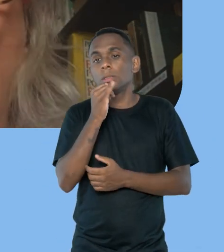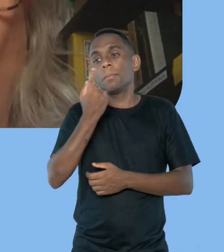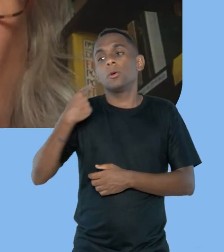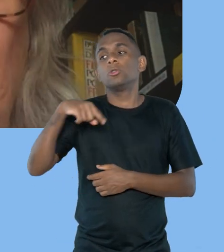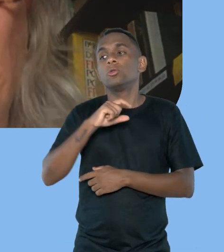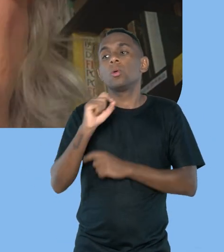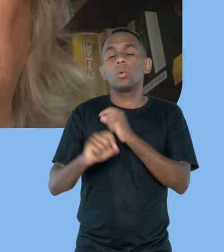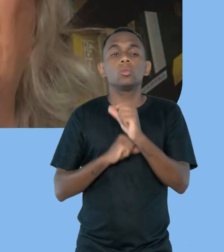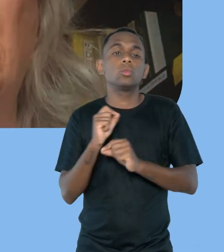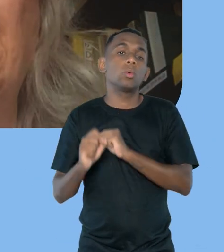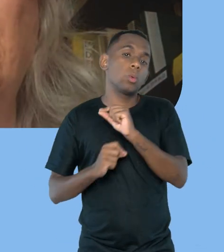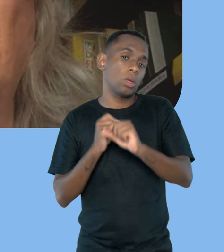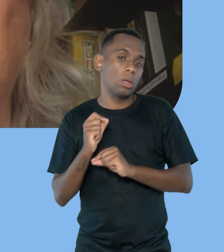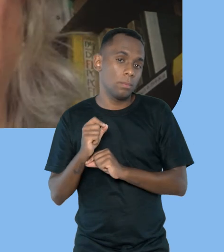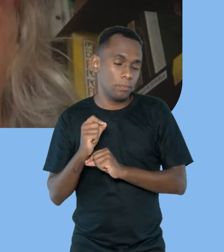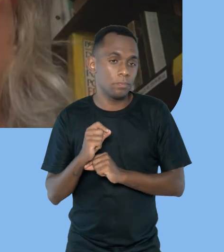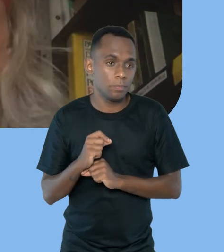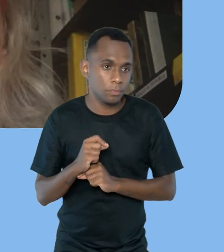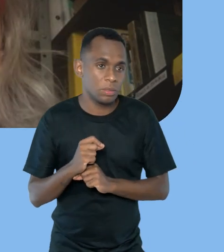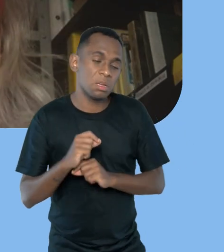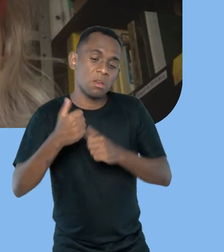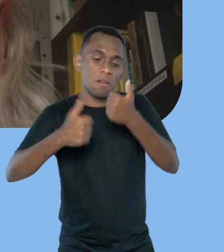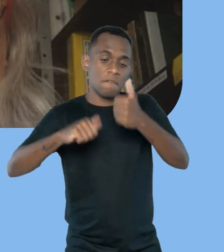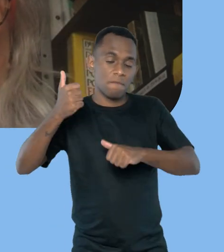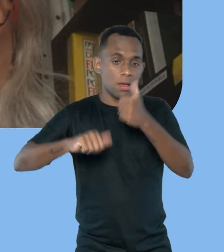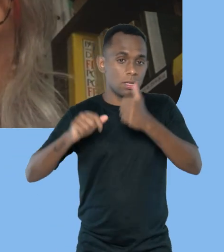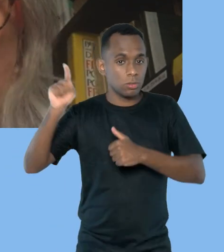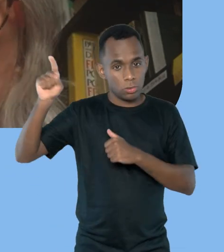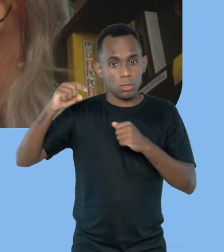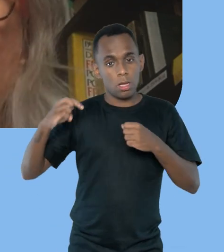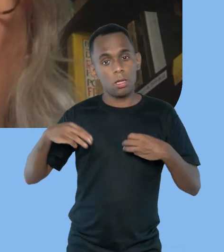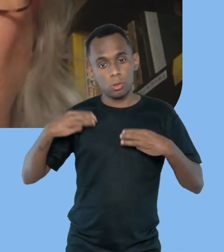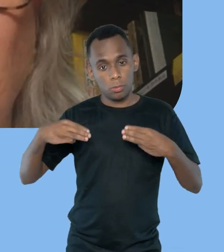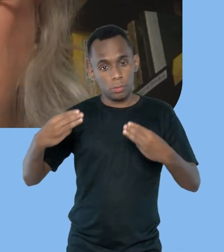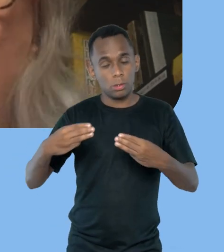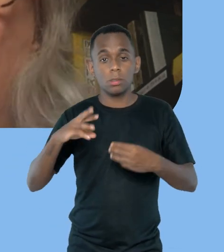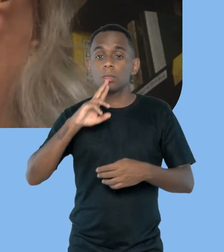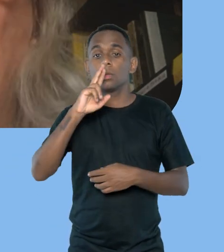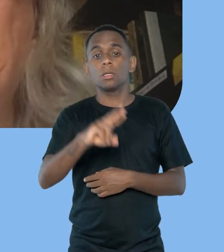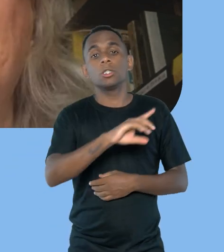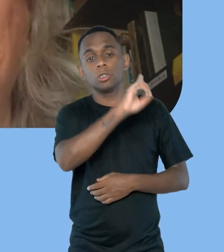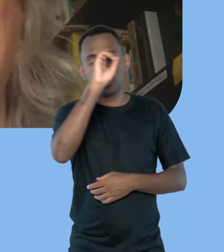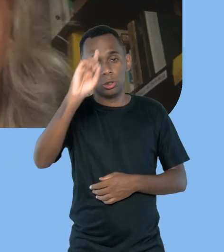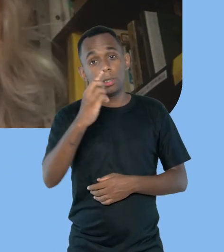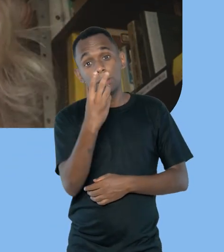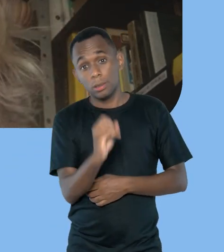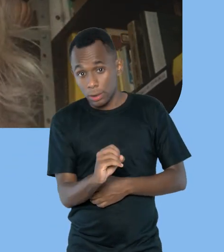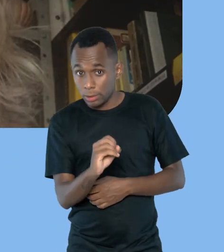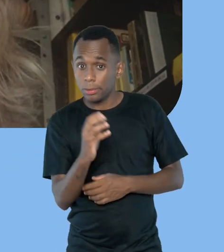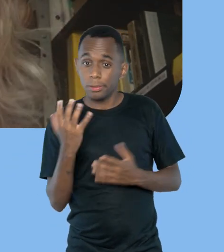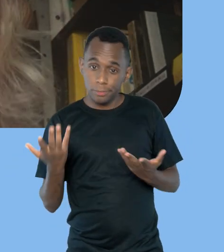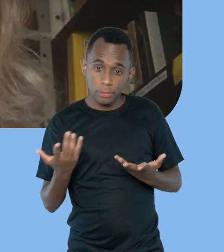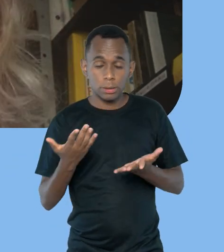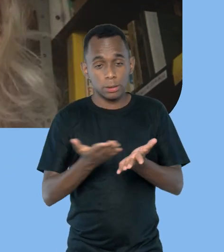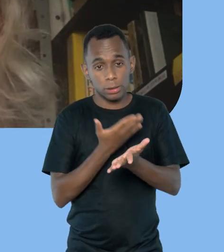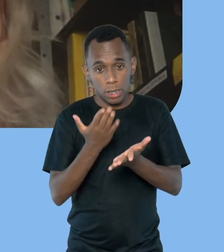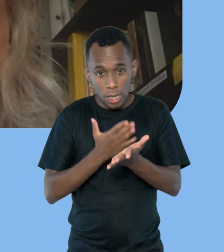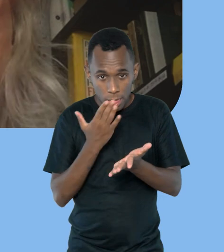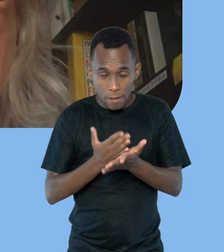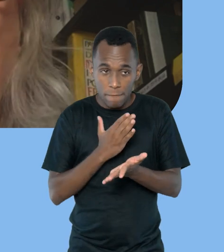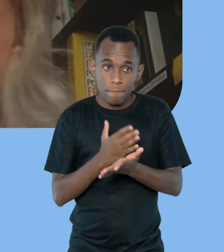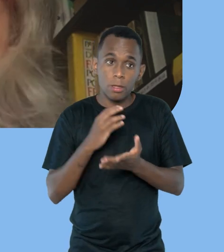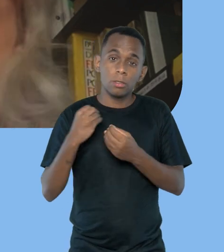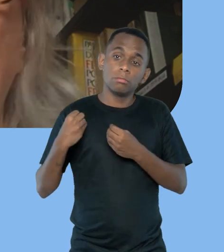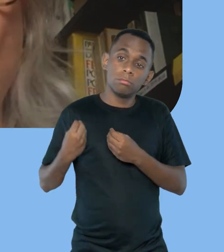estamos com a obra em avaliação no MEC e o resultado sai dia 30. E essa obra só